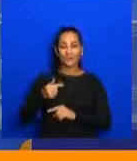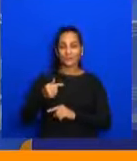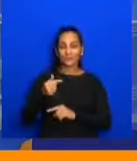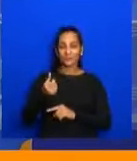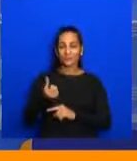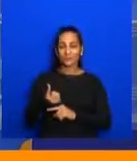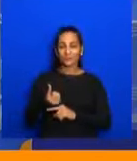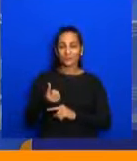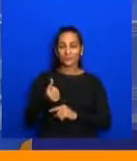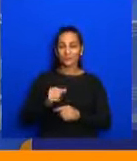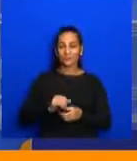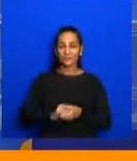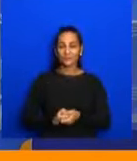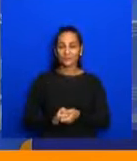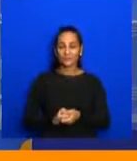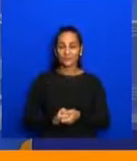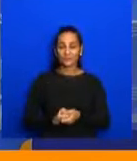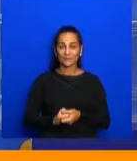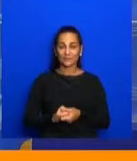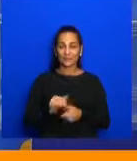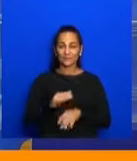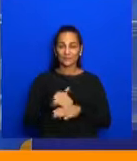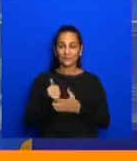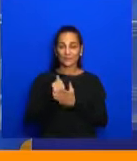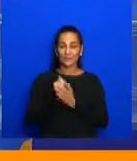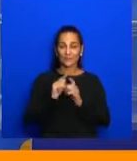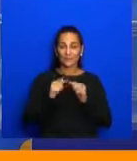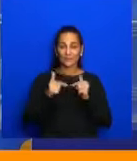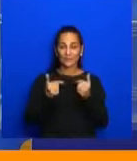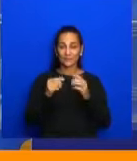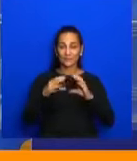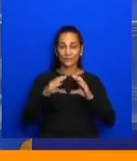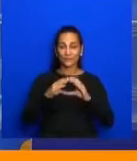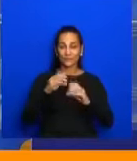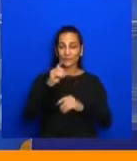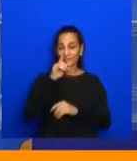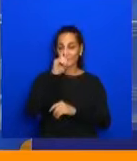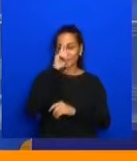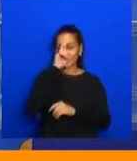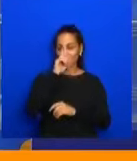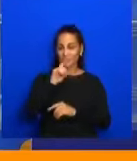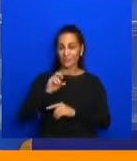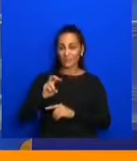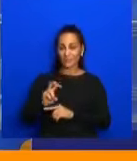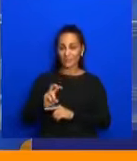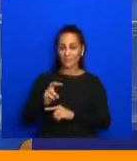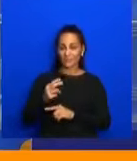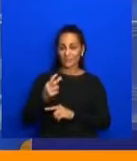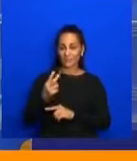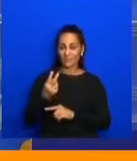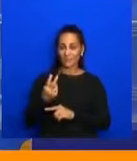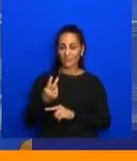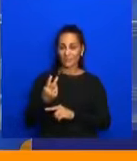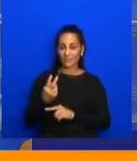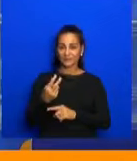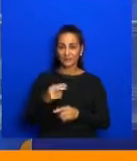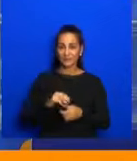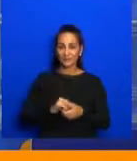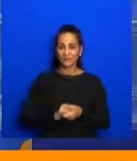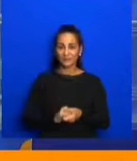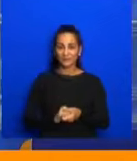Rosa 76. Vem sorte, bola amarela 52.